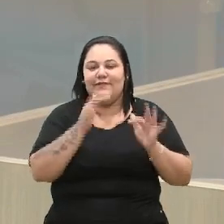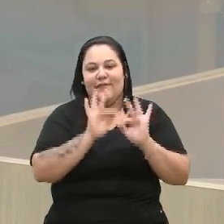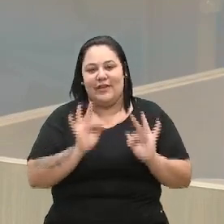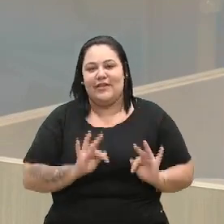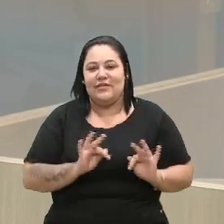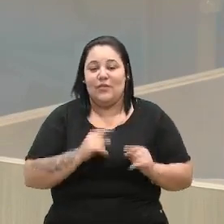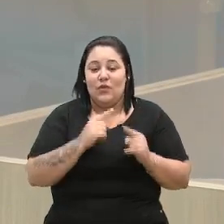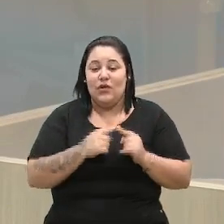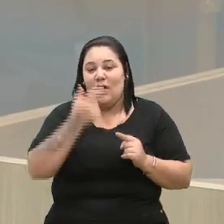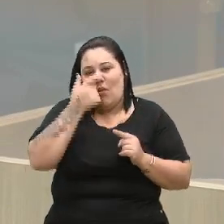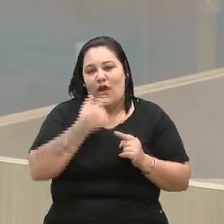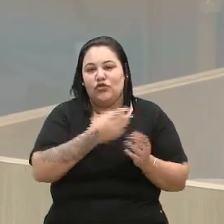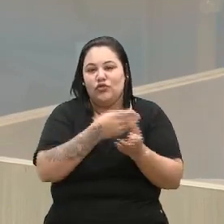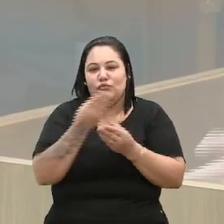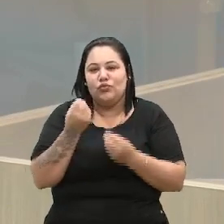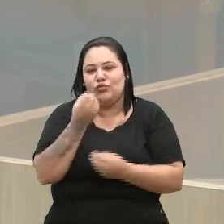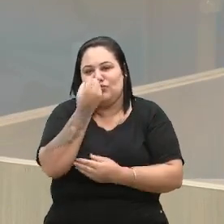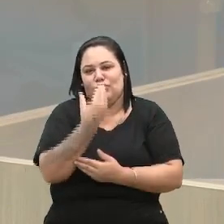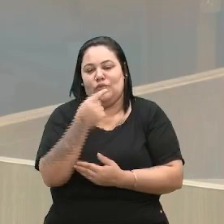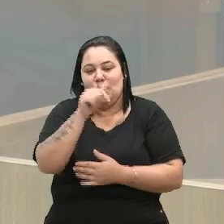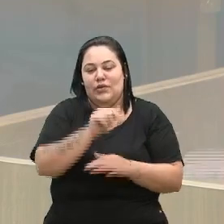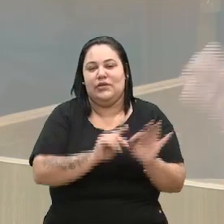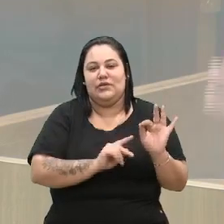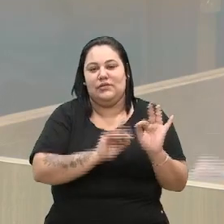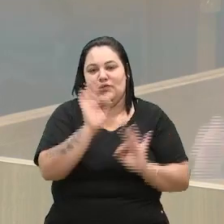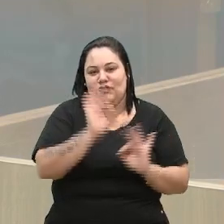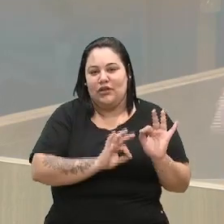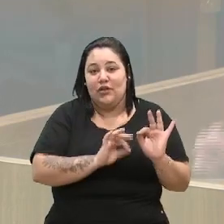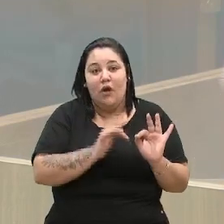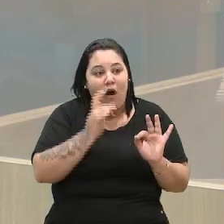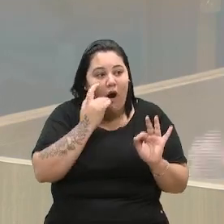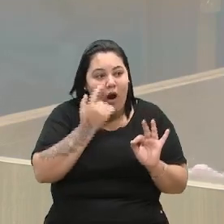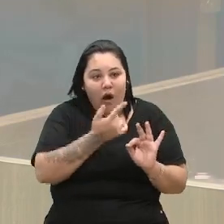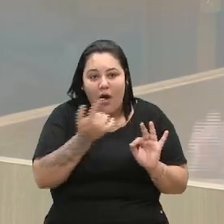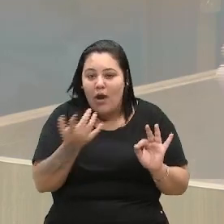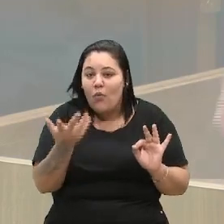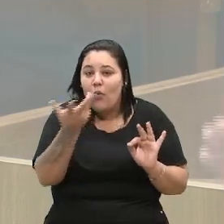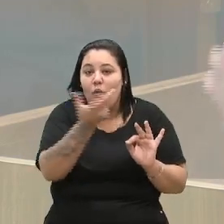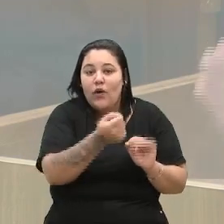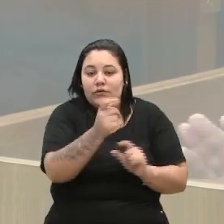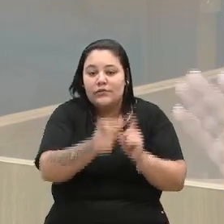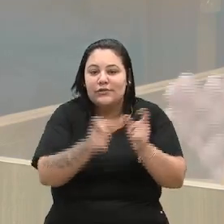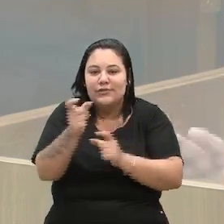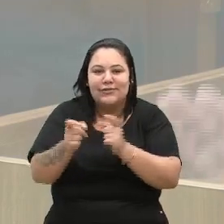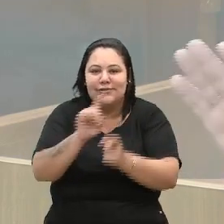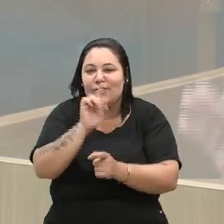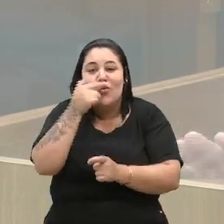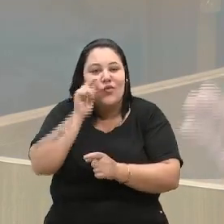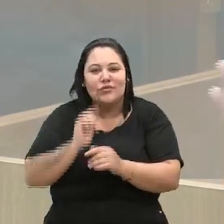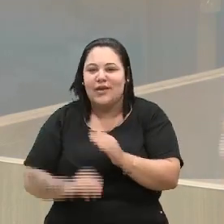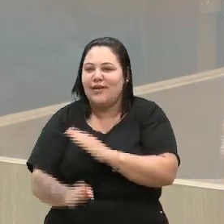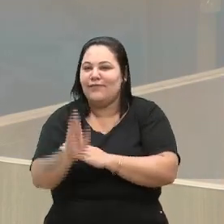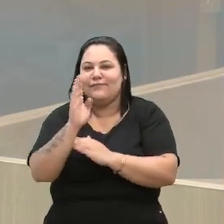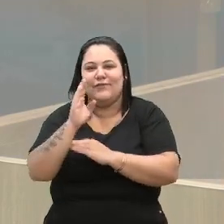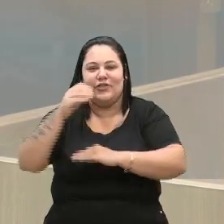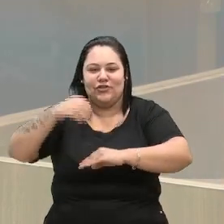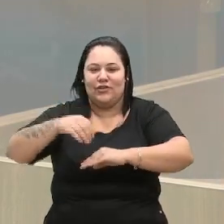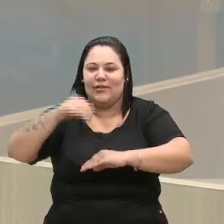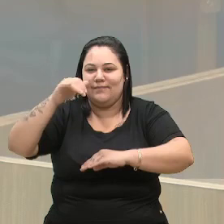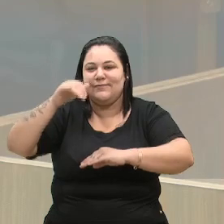super positivo, porque a gente acompanha. Olha quanta gente que acaba não podendo sair de Caxias do Sul para representar a